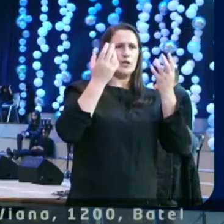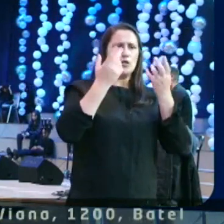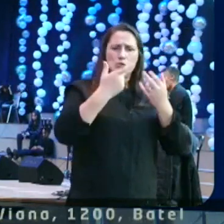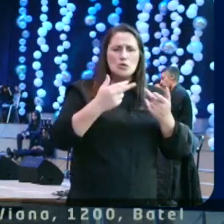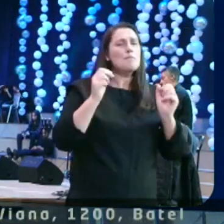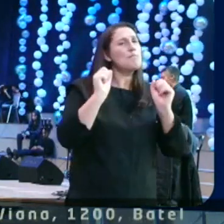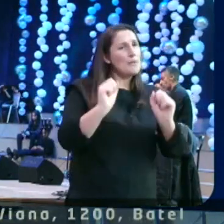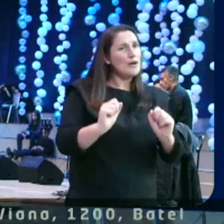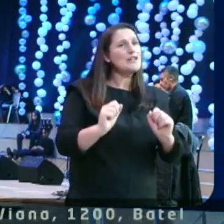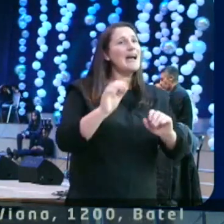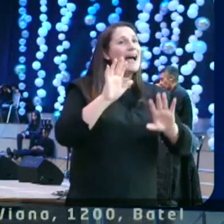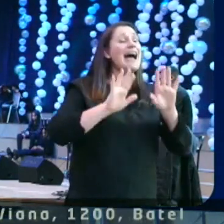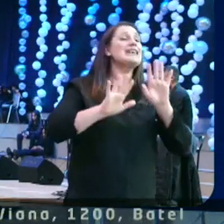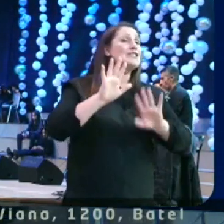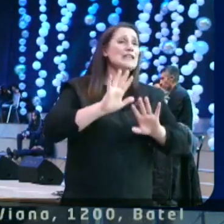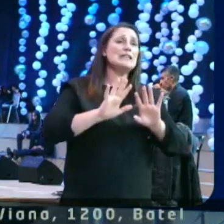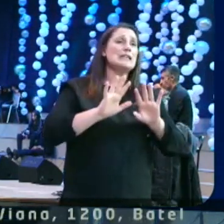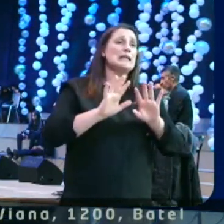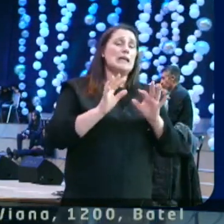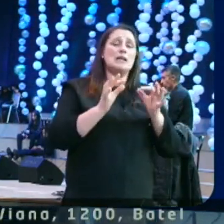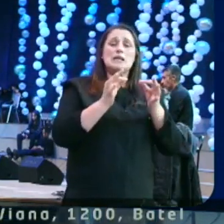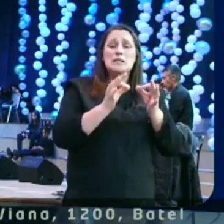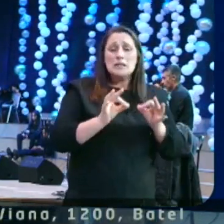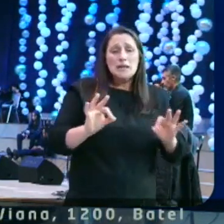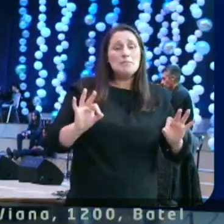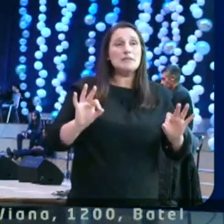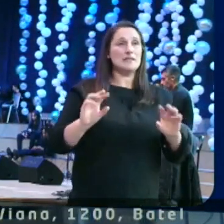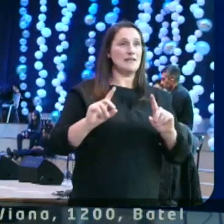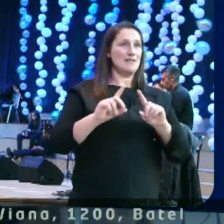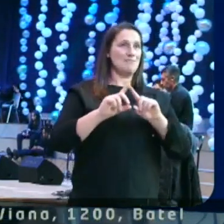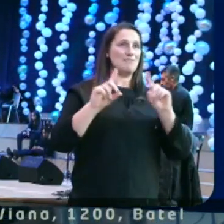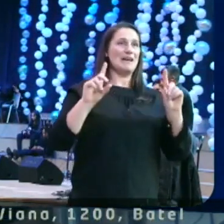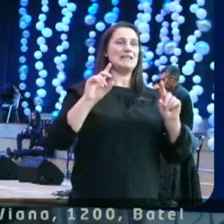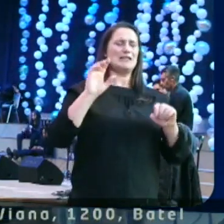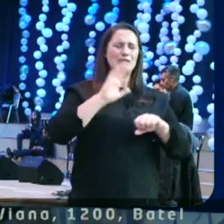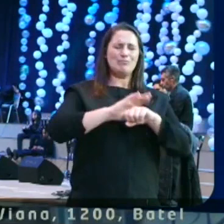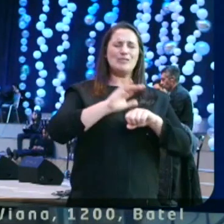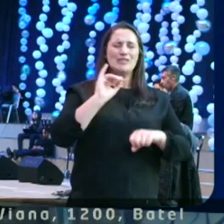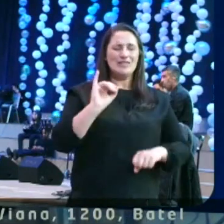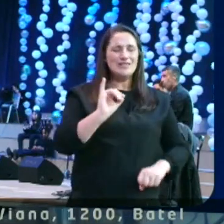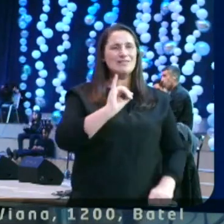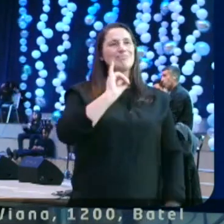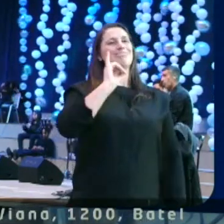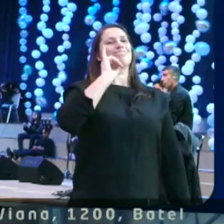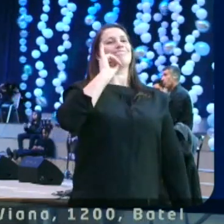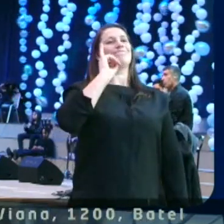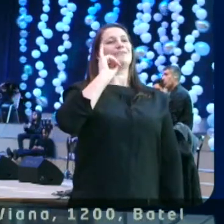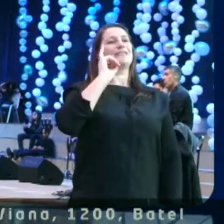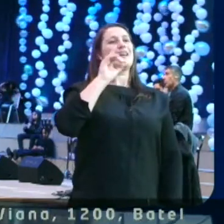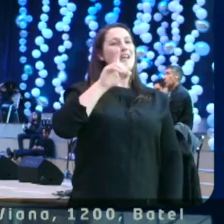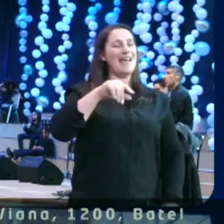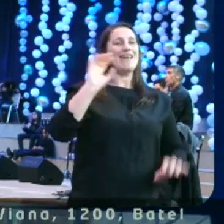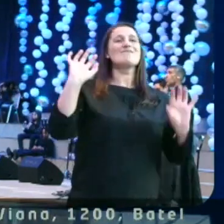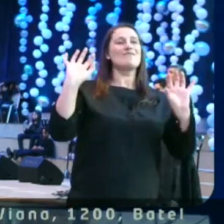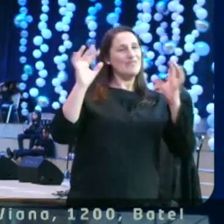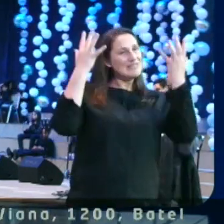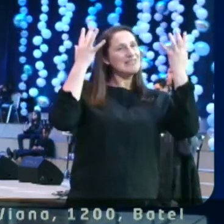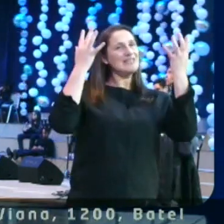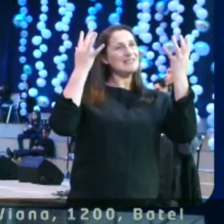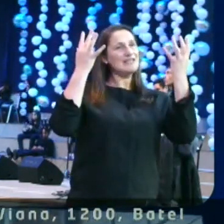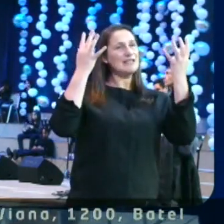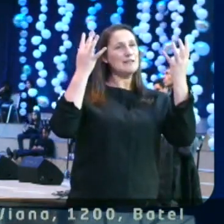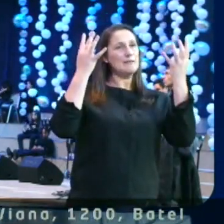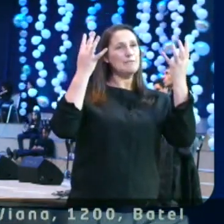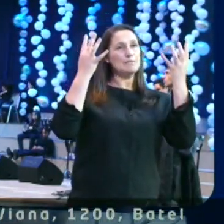pode, simplesmente porque a gente celebra o mais importante, não as coisas, mas